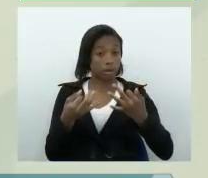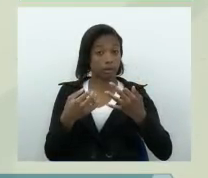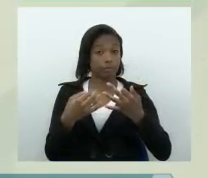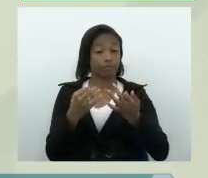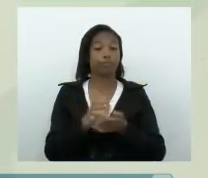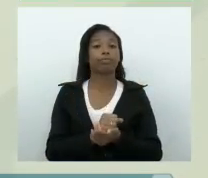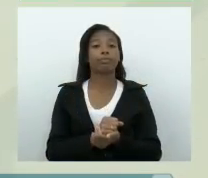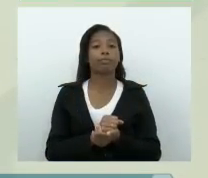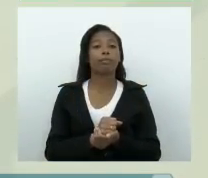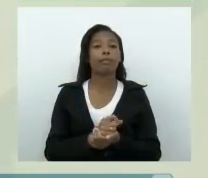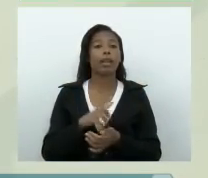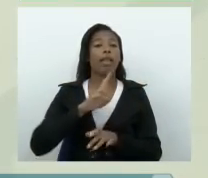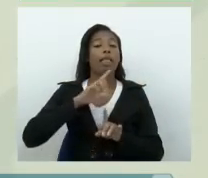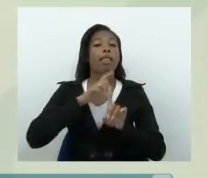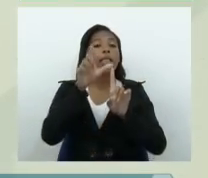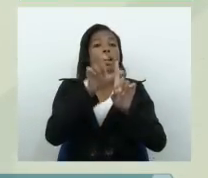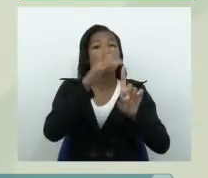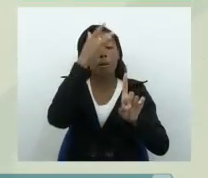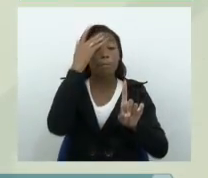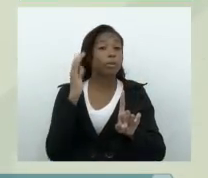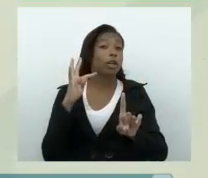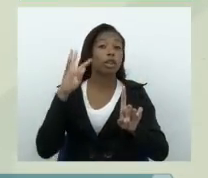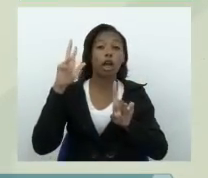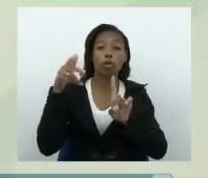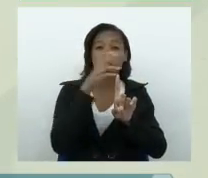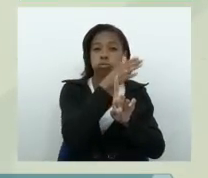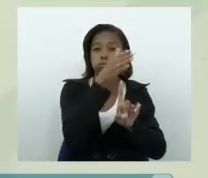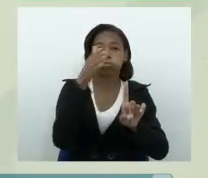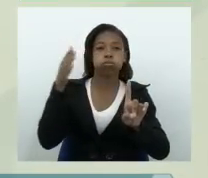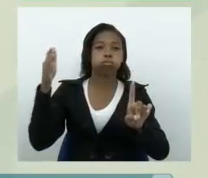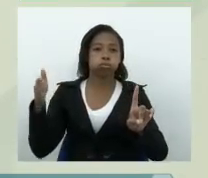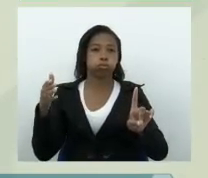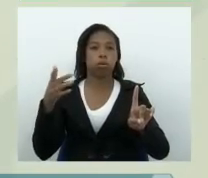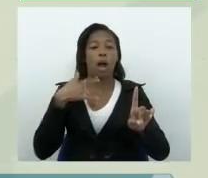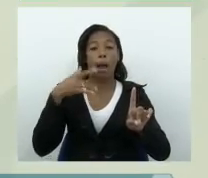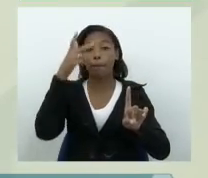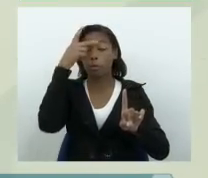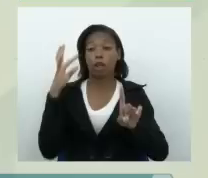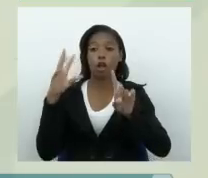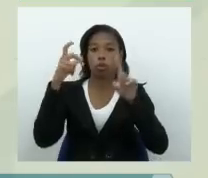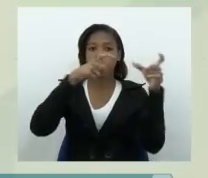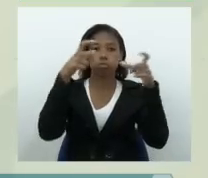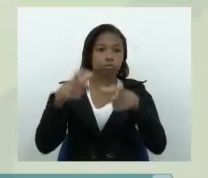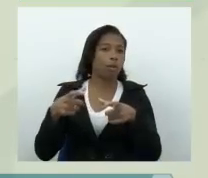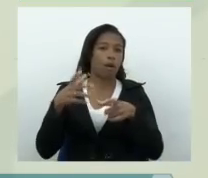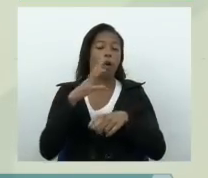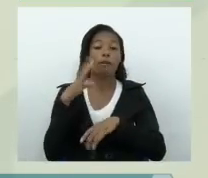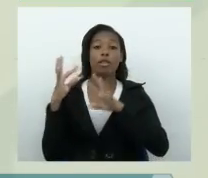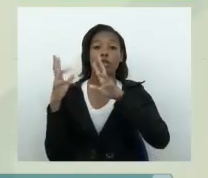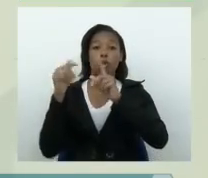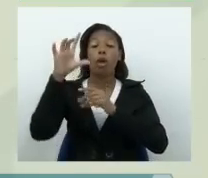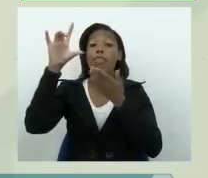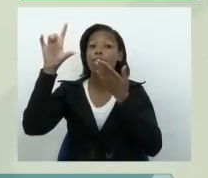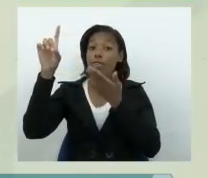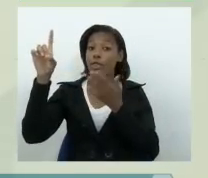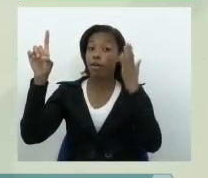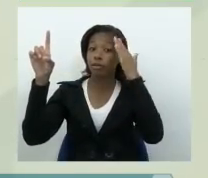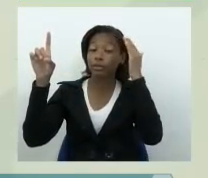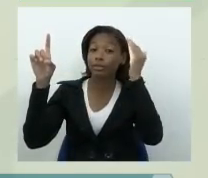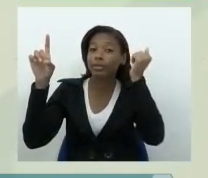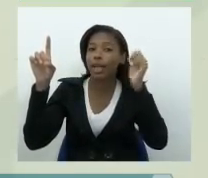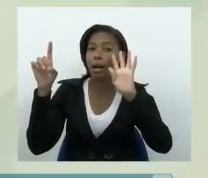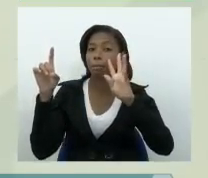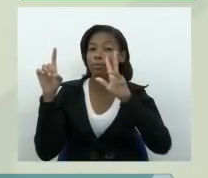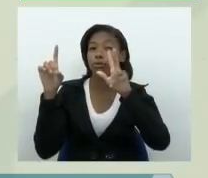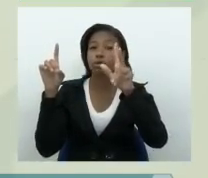Há uma pessoa que pode estar em todos os lugares, que é onipotente, onipresente e onisciente. Deus está e sabe,